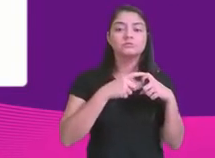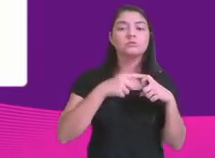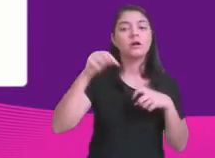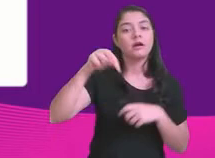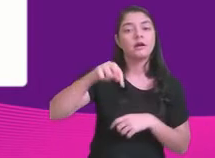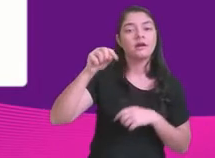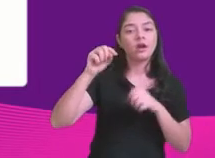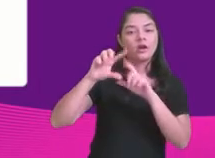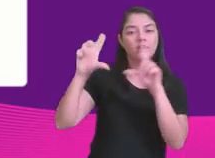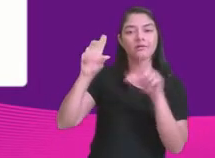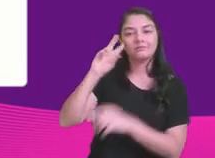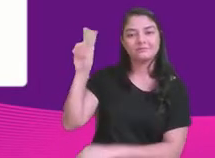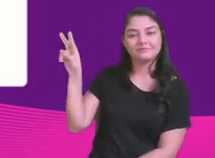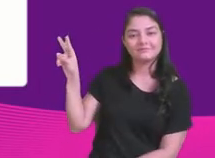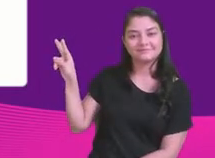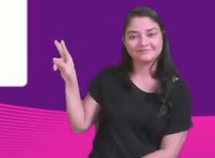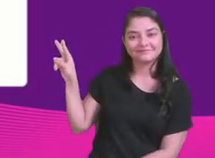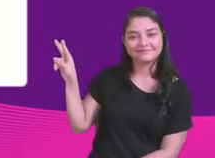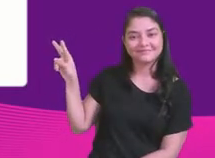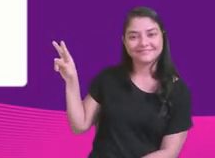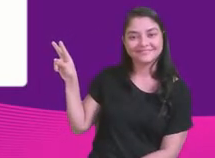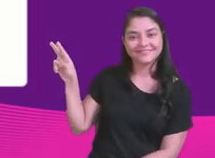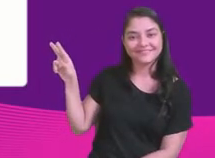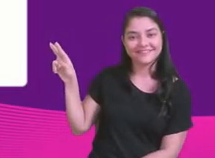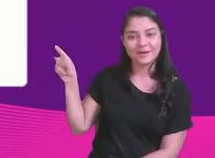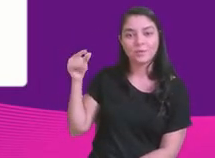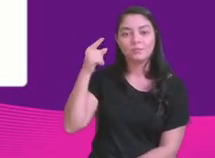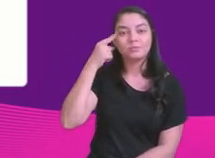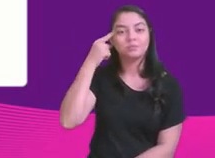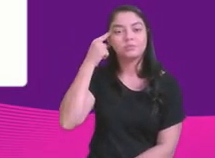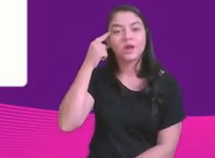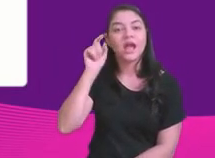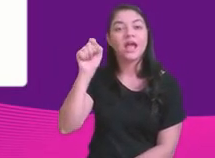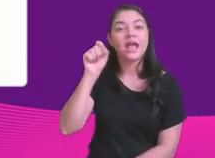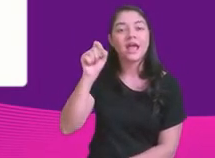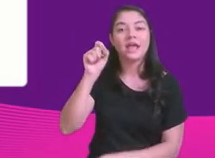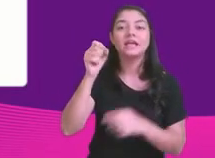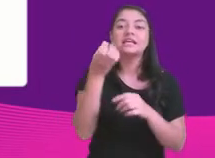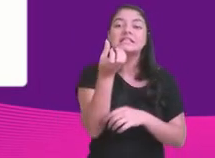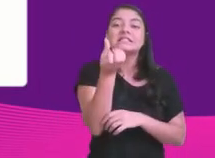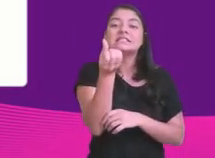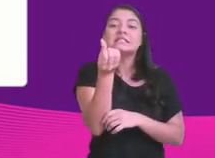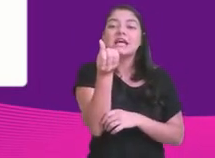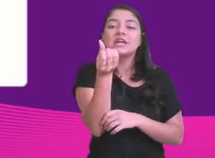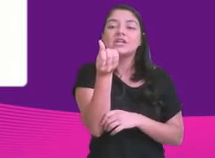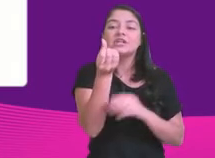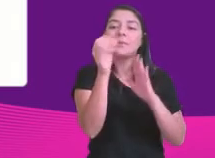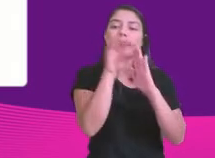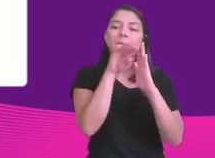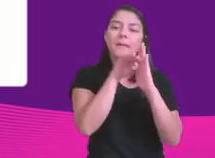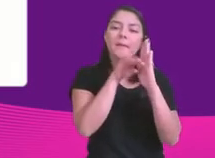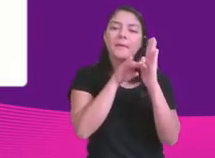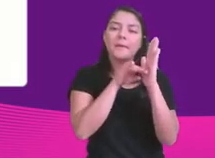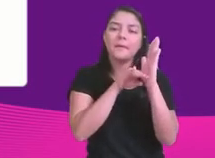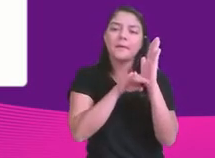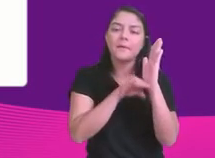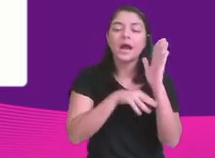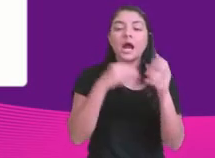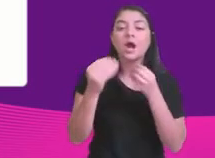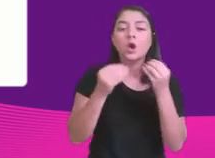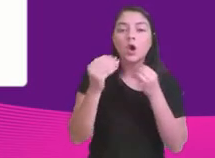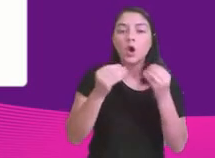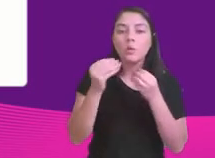Eric Roulier, que foi o cara que descreveu a técnica dos 6 passos para a excisão total do mesorreto por